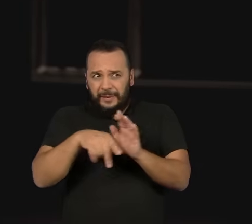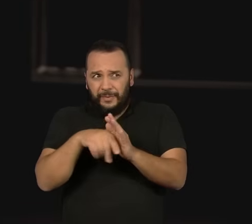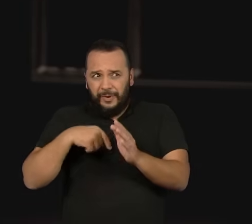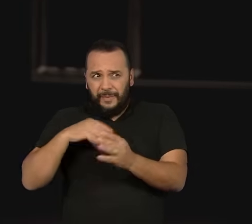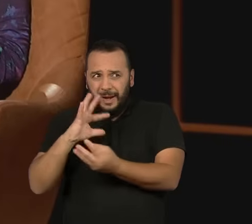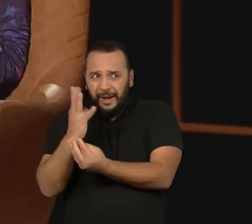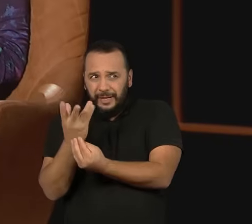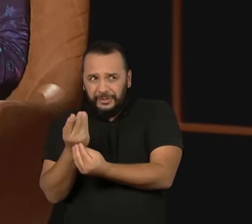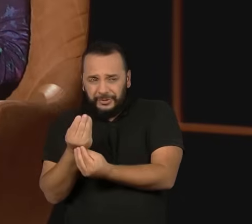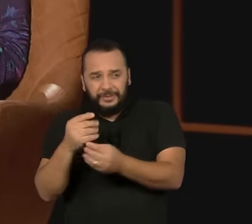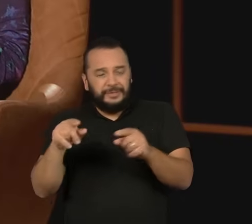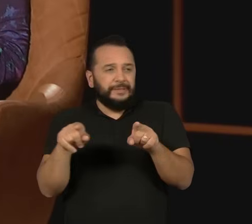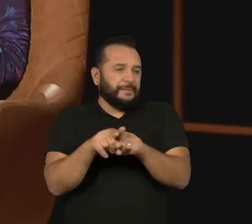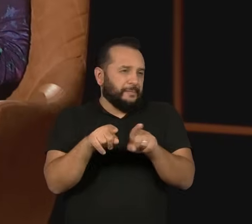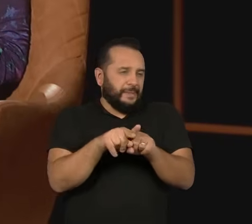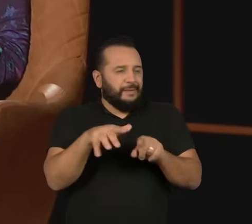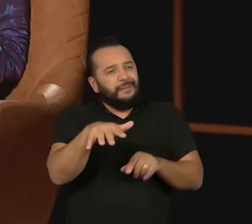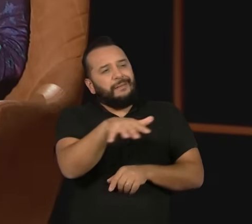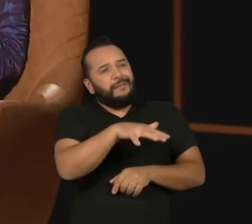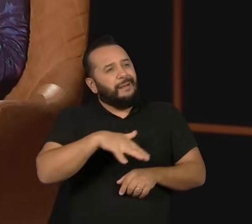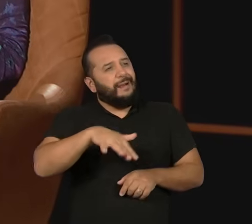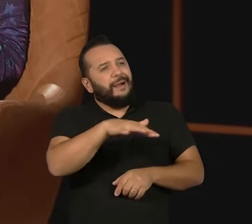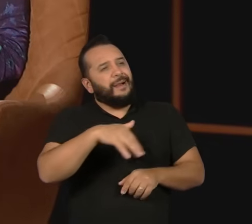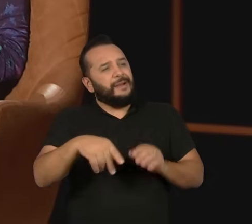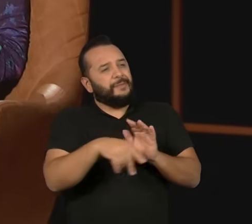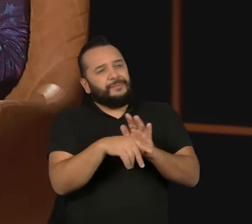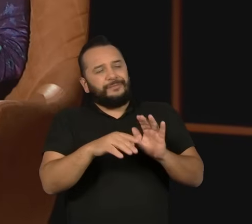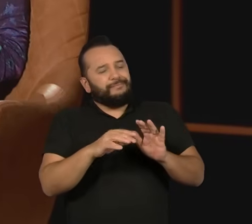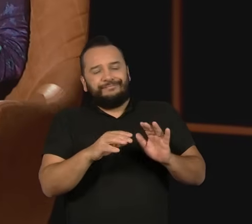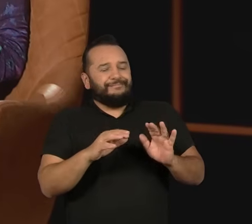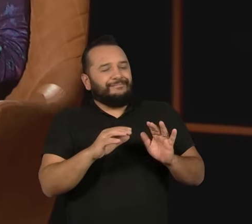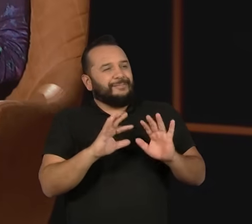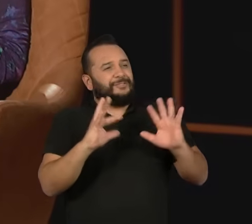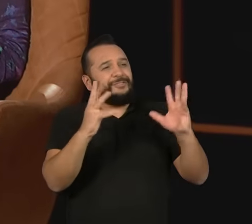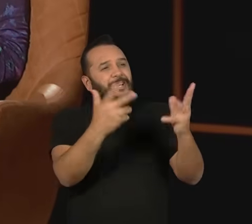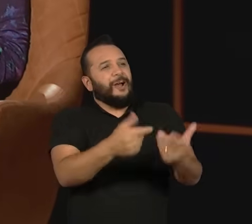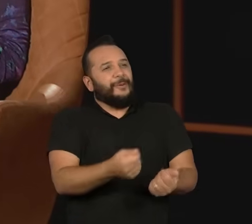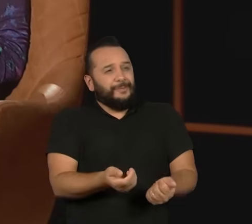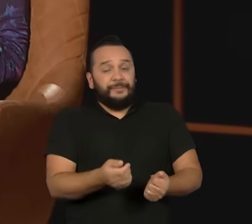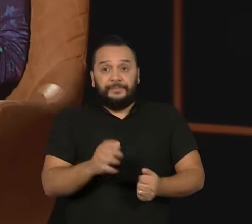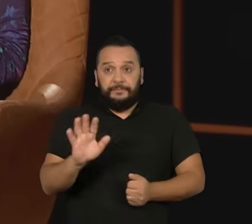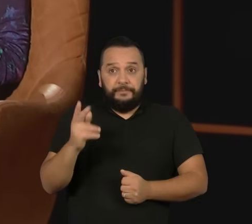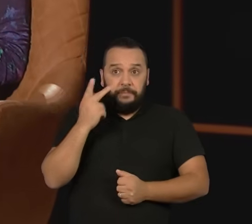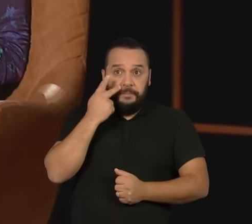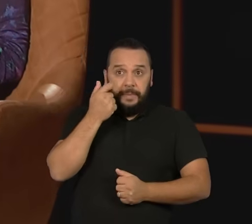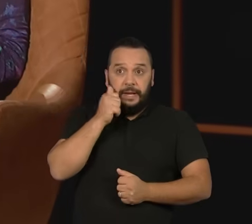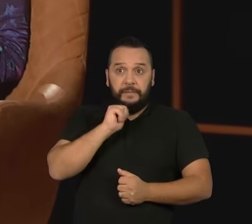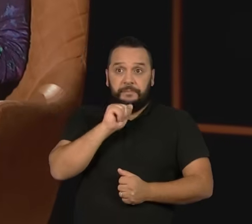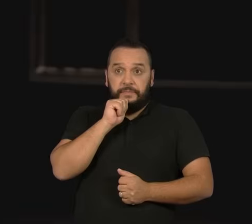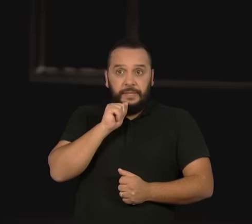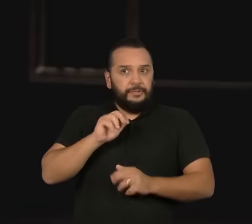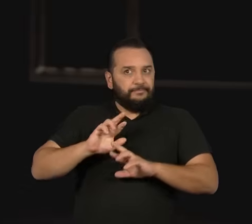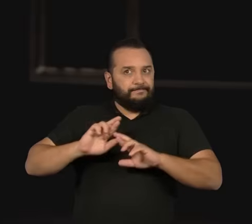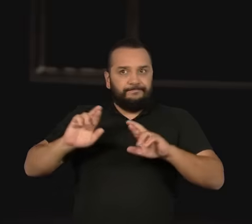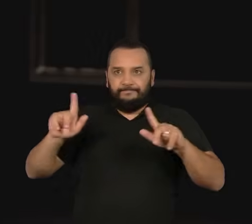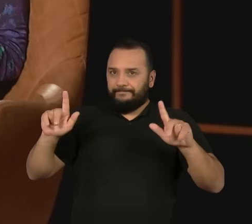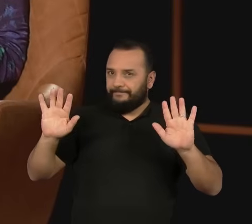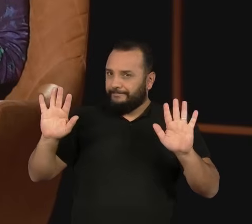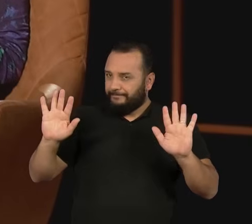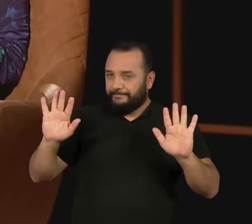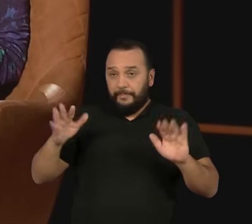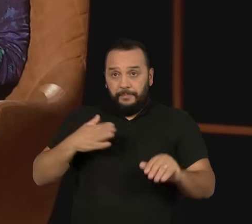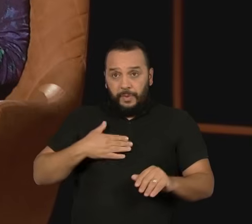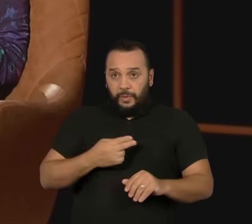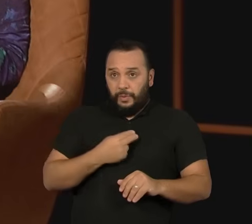liberal. Sim, eu tinha pais bem diferentes. Meu